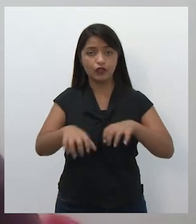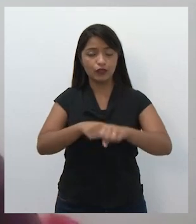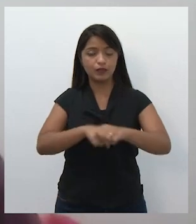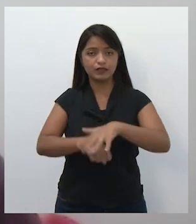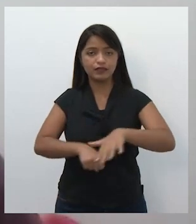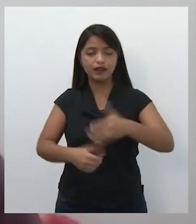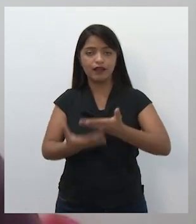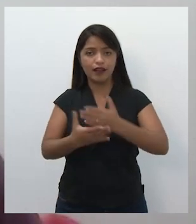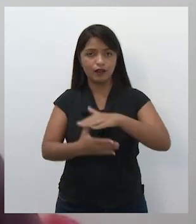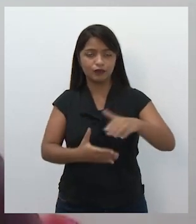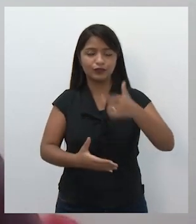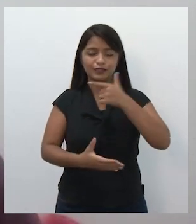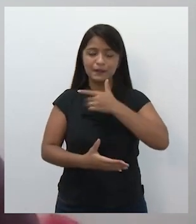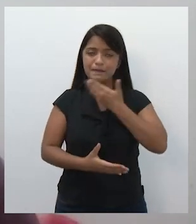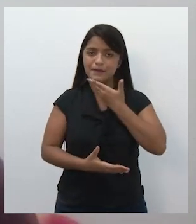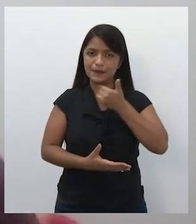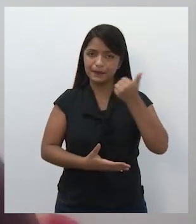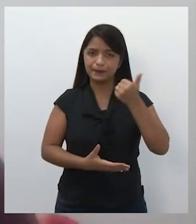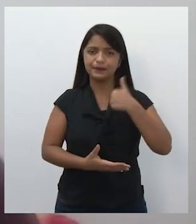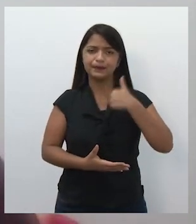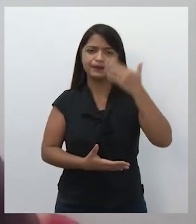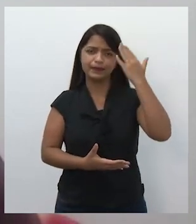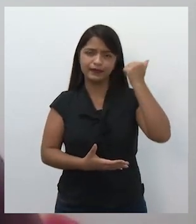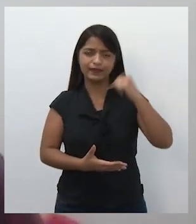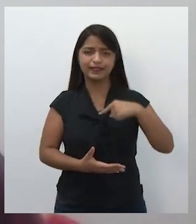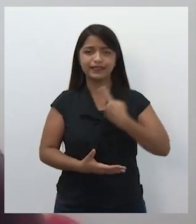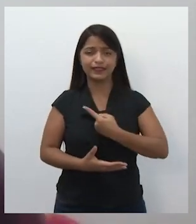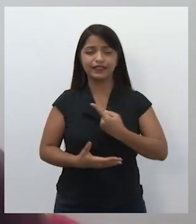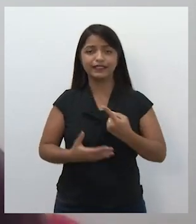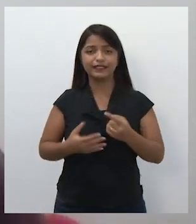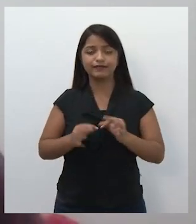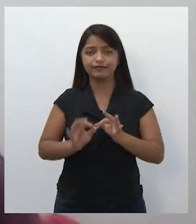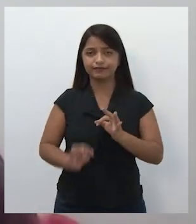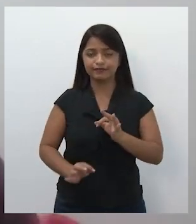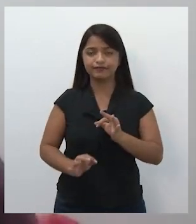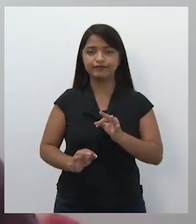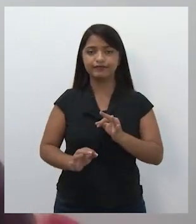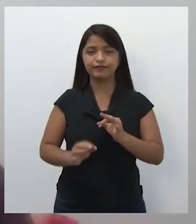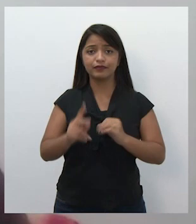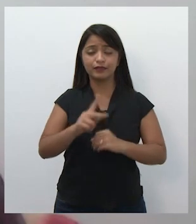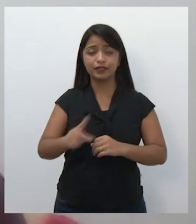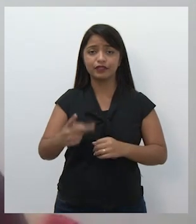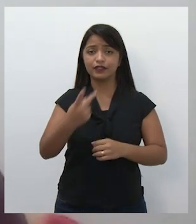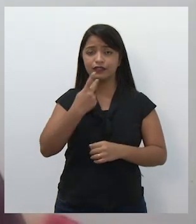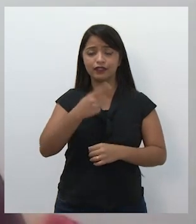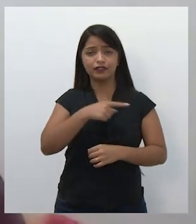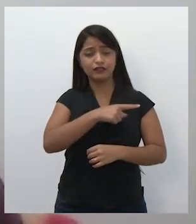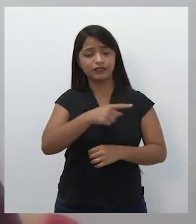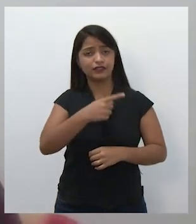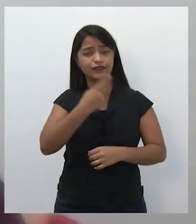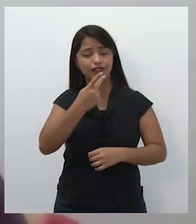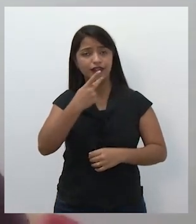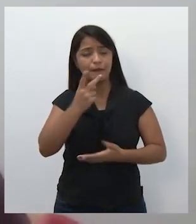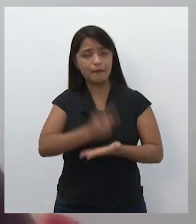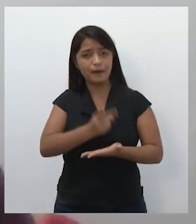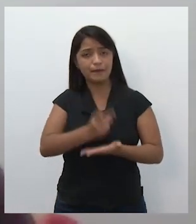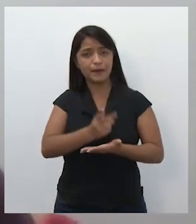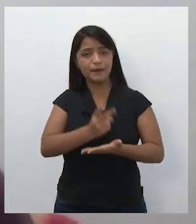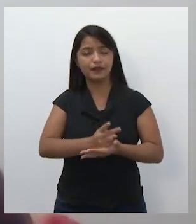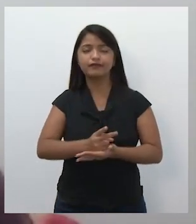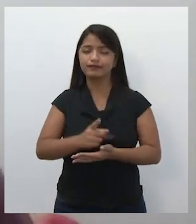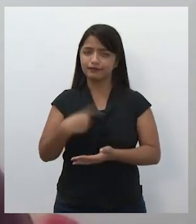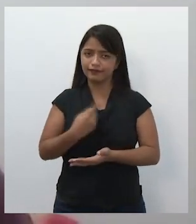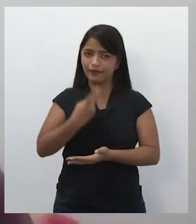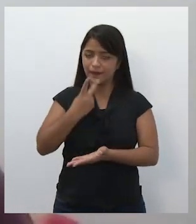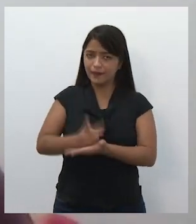integral desse estudante. Eu sei que a gente está se repetindo um pouco, até a professora comentou, nossa, vocês estão repetindo muitas coisas, a gente está repetindo porque é importante